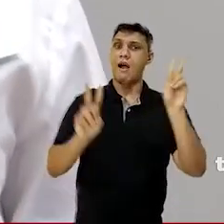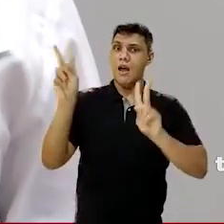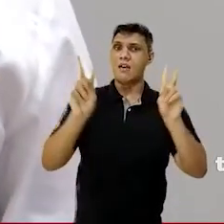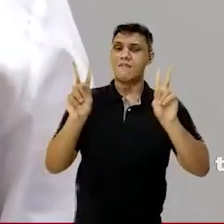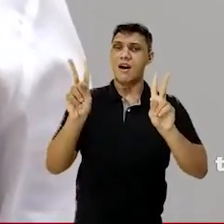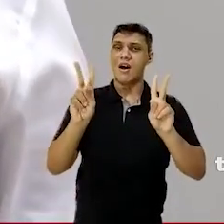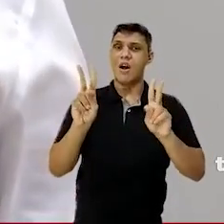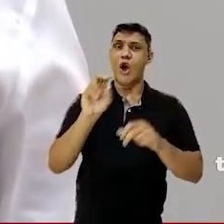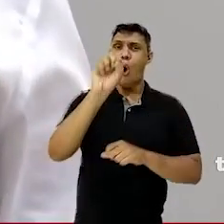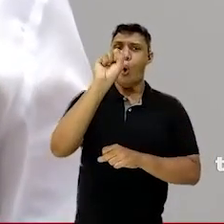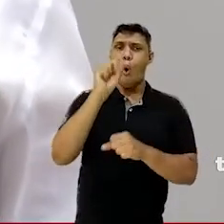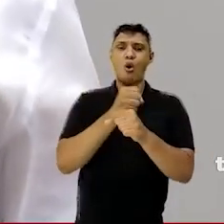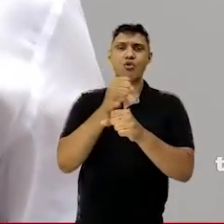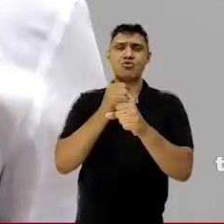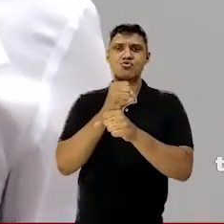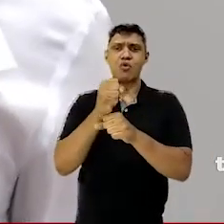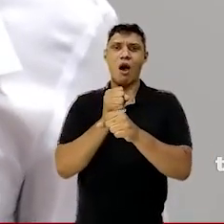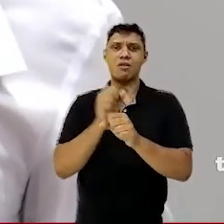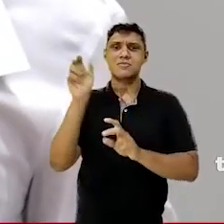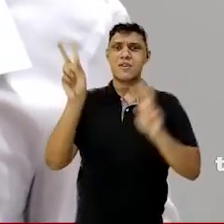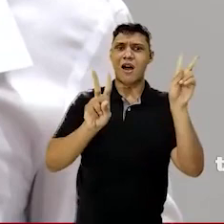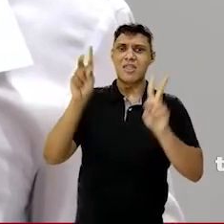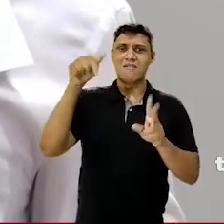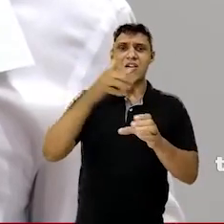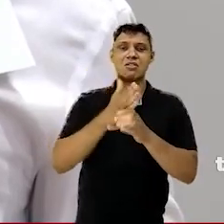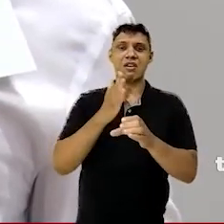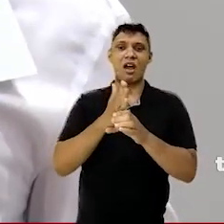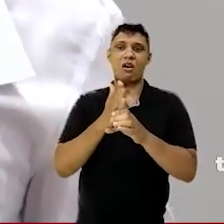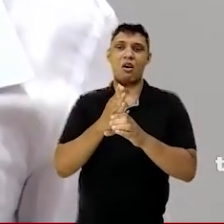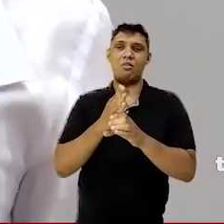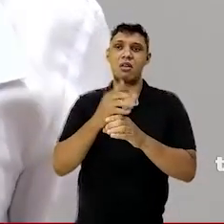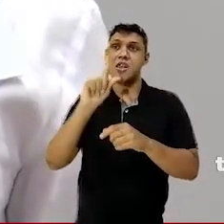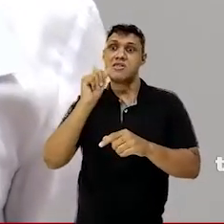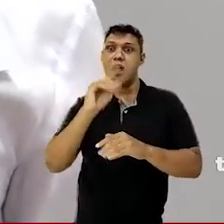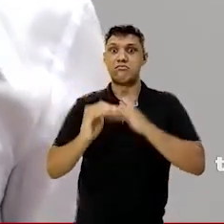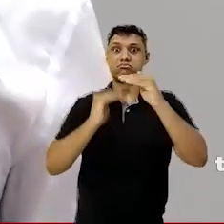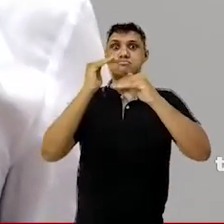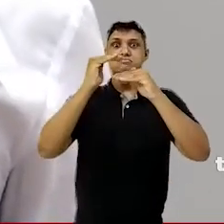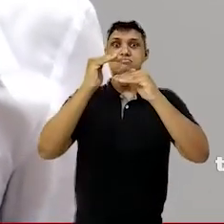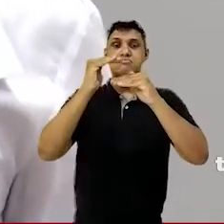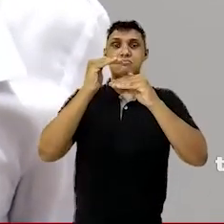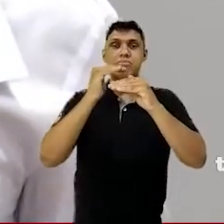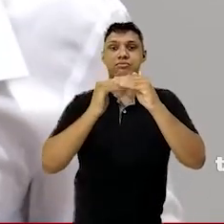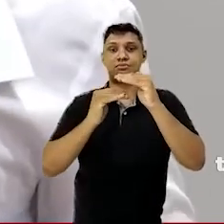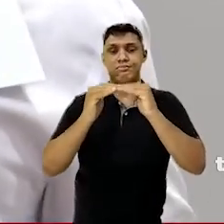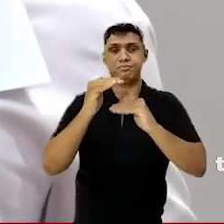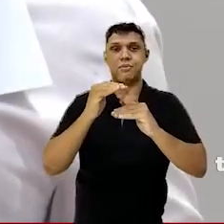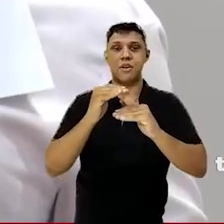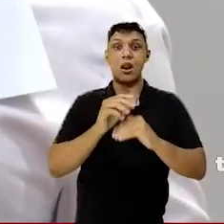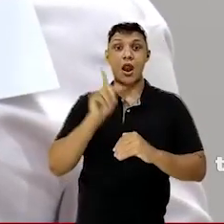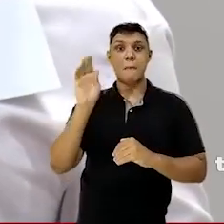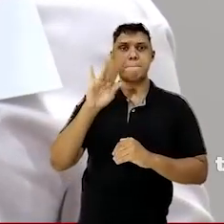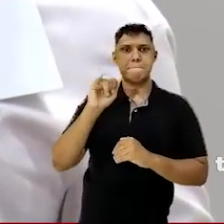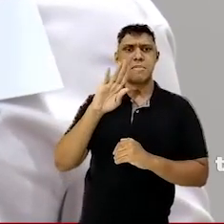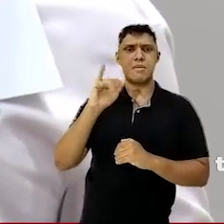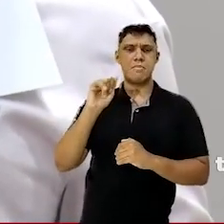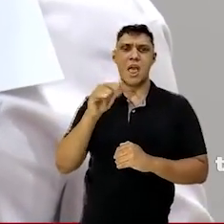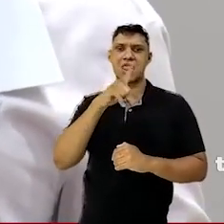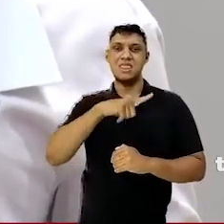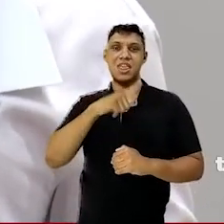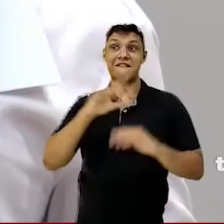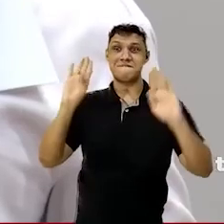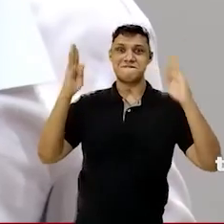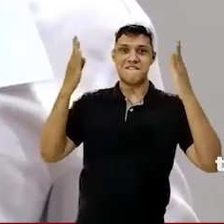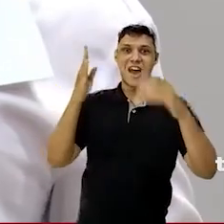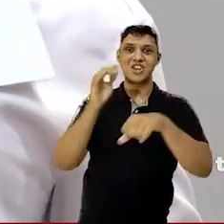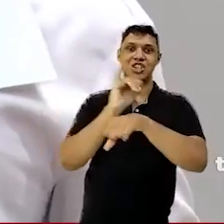que o Carnaval de Caicó não cresce. Roberto Germano pegou o Carnaval de Bibi, acabou com a festa na Ilha de Santana,